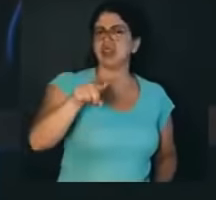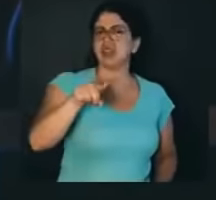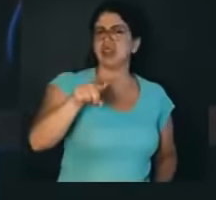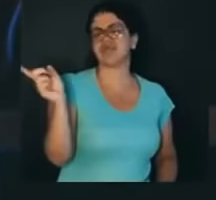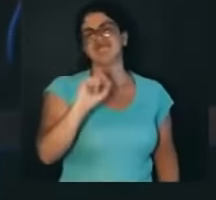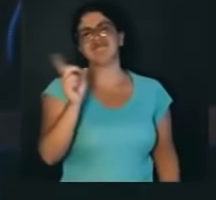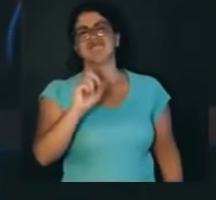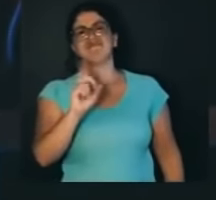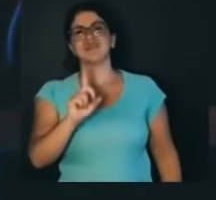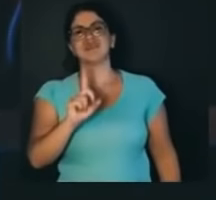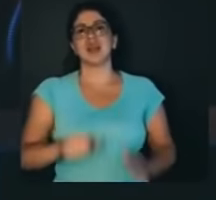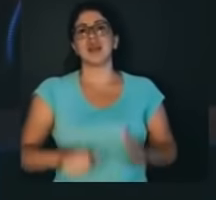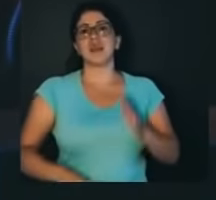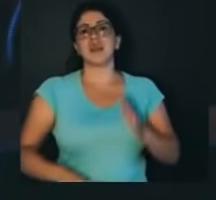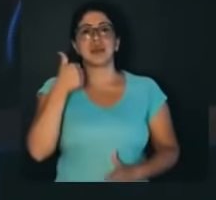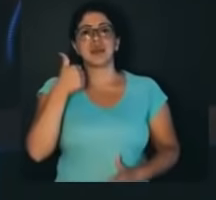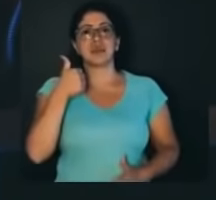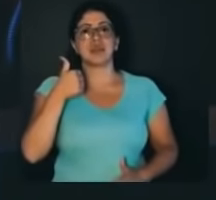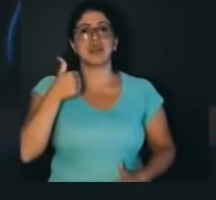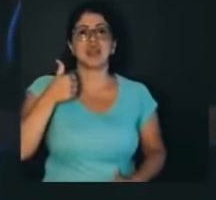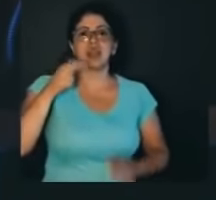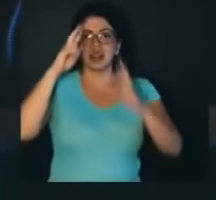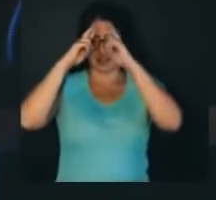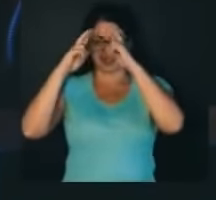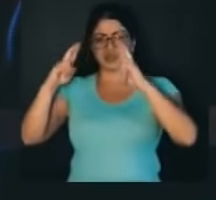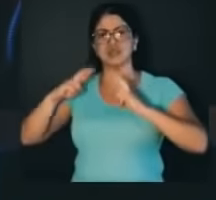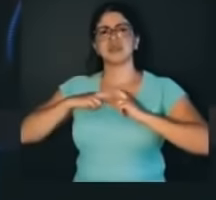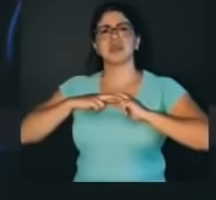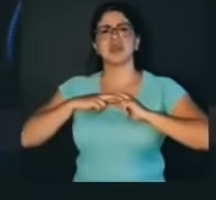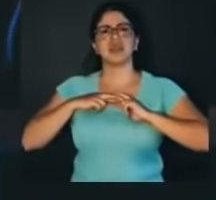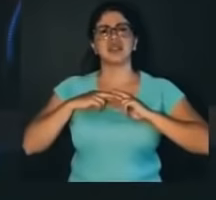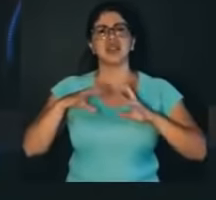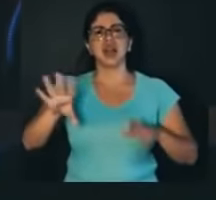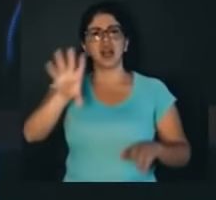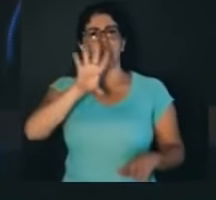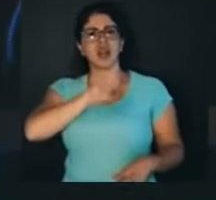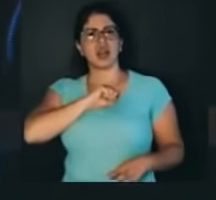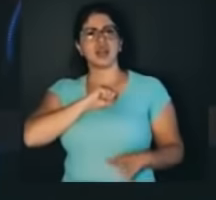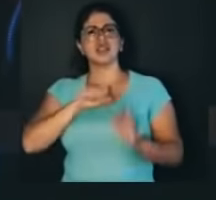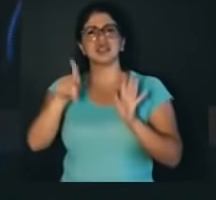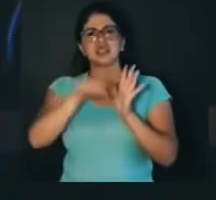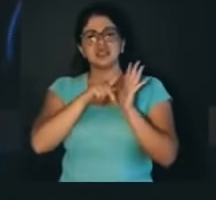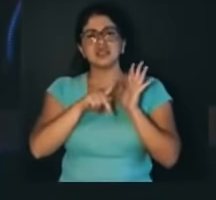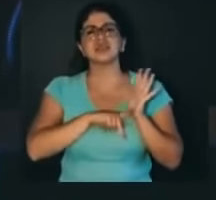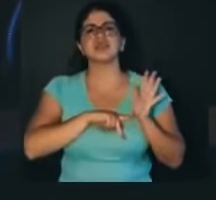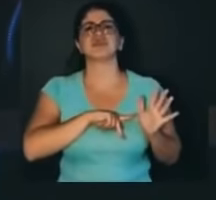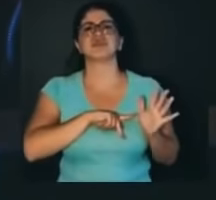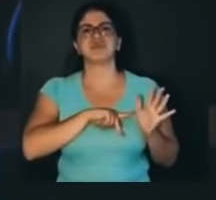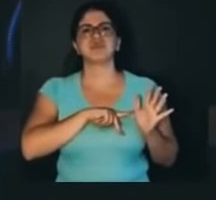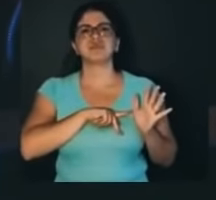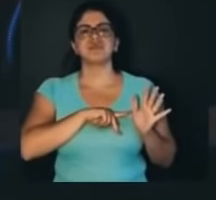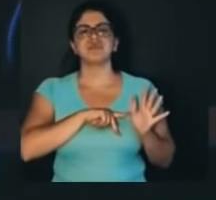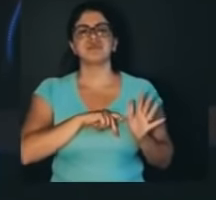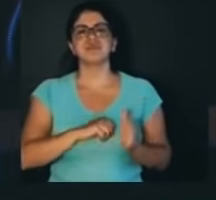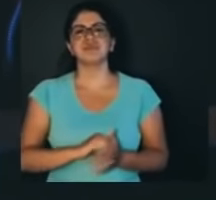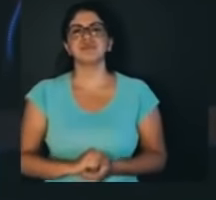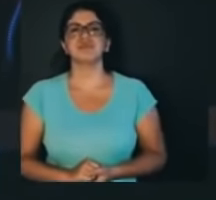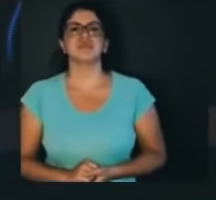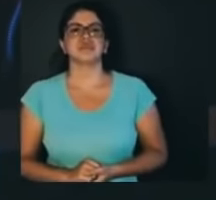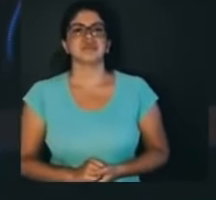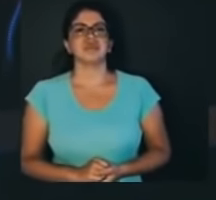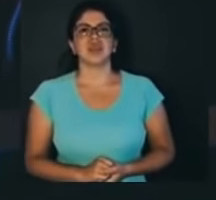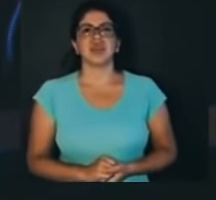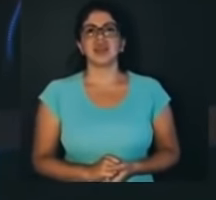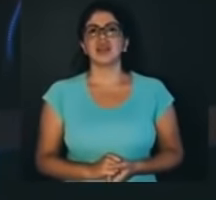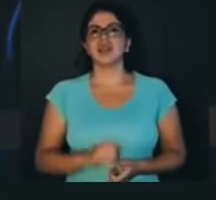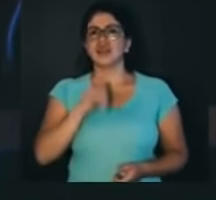respeite, se ame, honre a você mesmo. Tenha claro aquilo que o teu esposo nunca